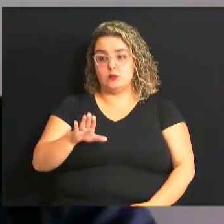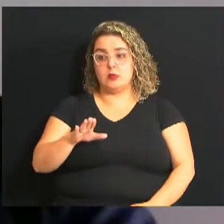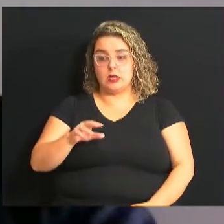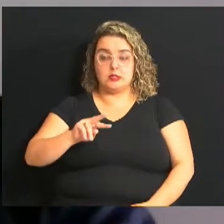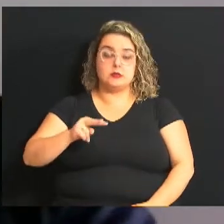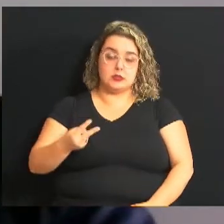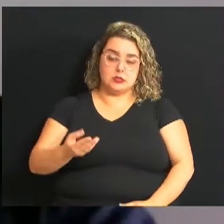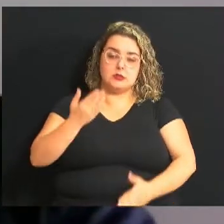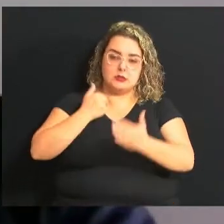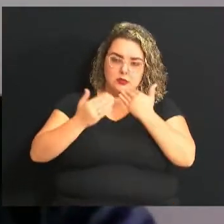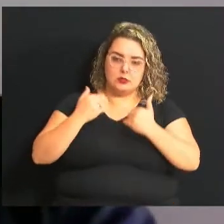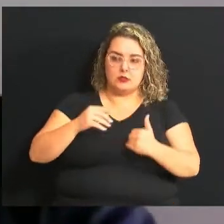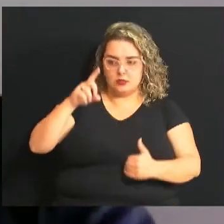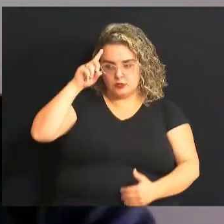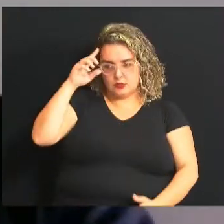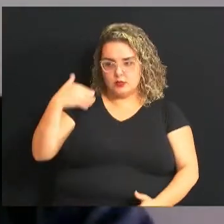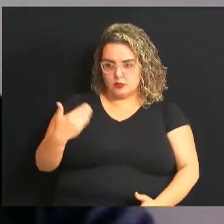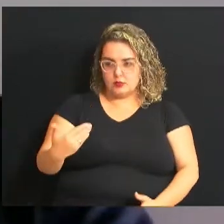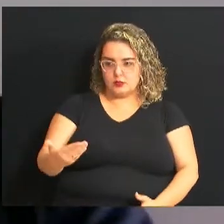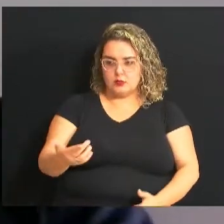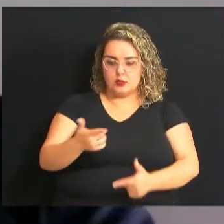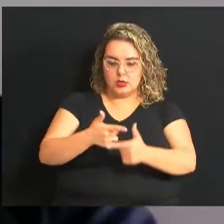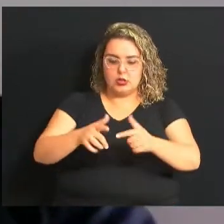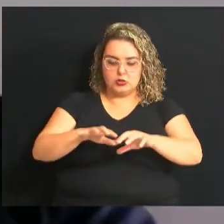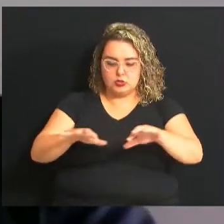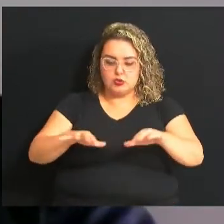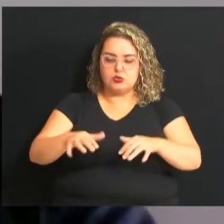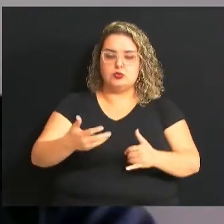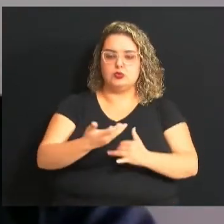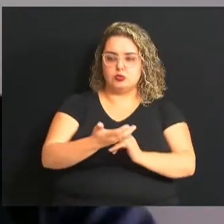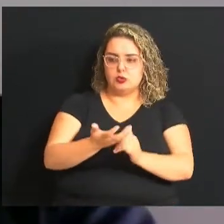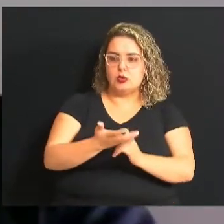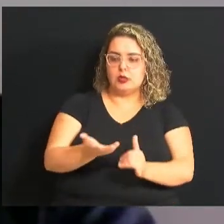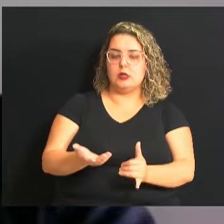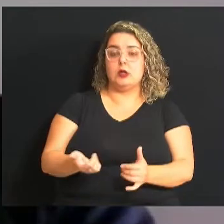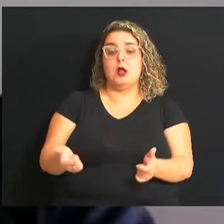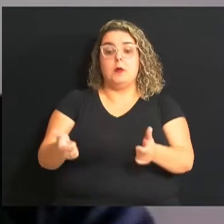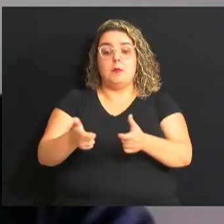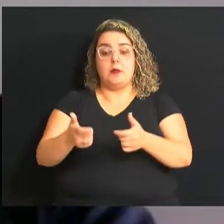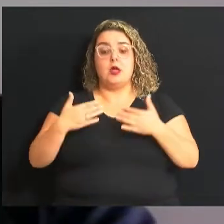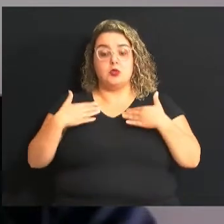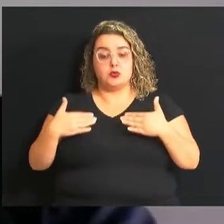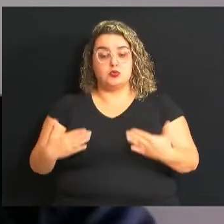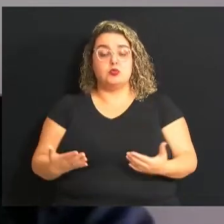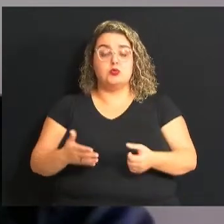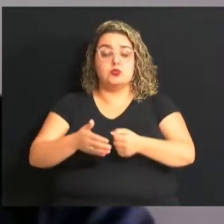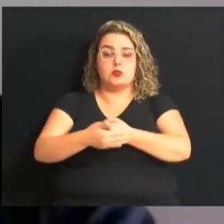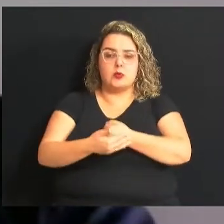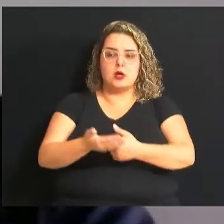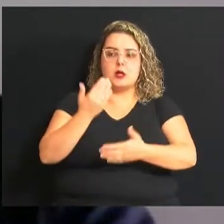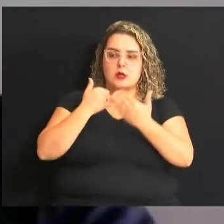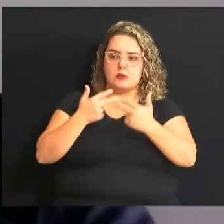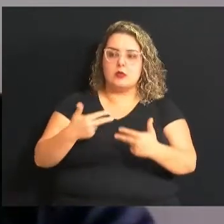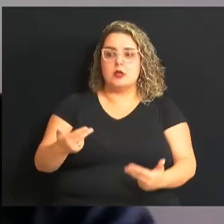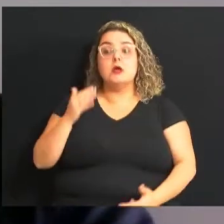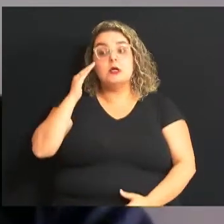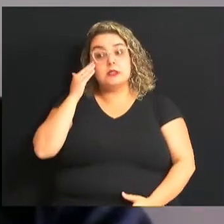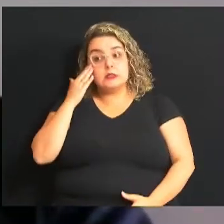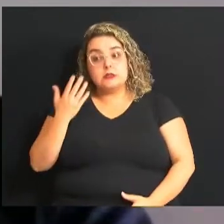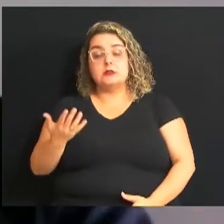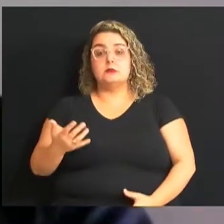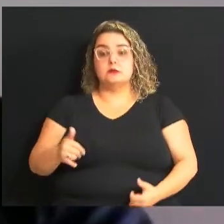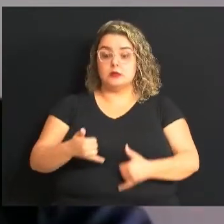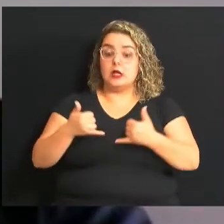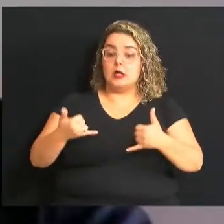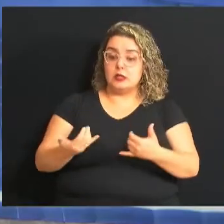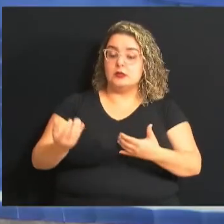no dia, quanto mais você fraciona as suas calorias do dia, menos o seu corpo estoca energia, porque ele entende que você está sempre mandando energia para ele.